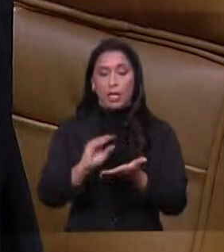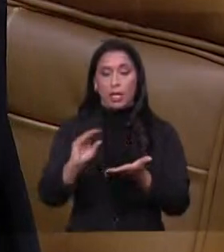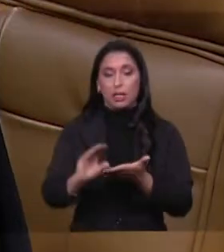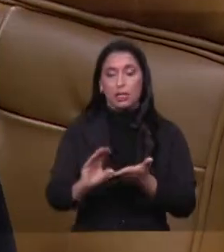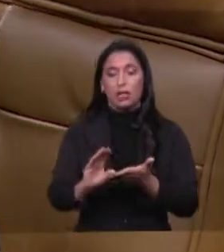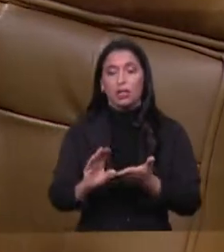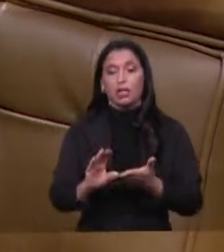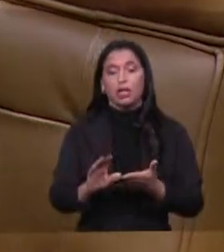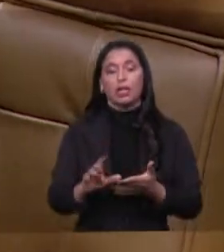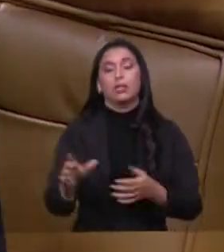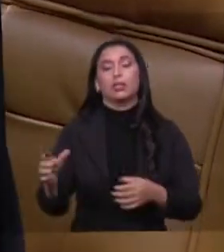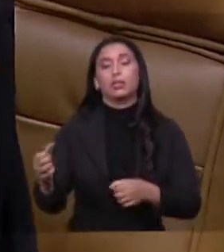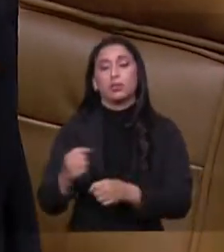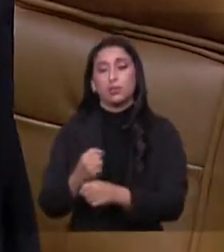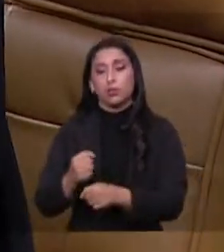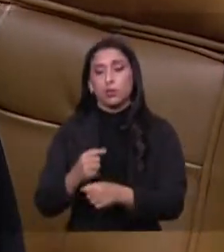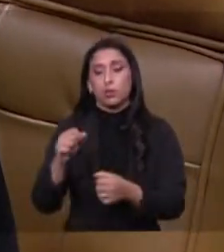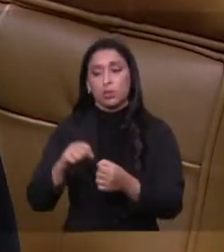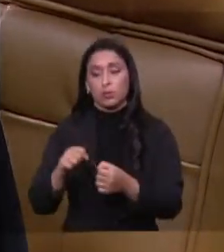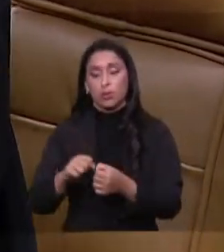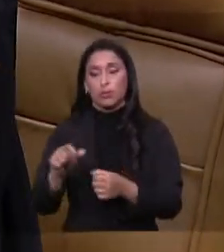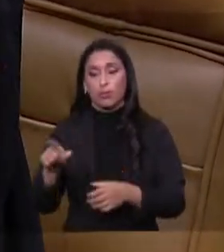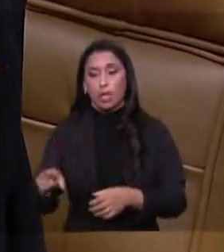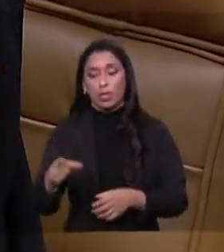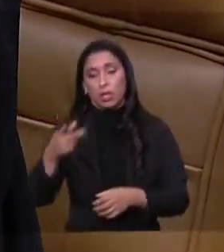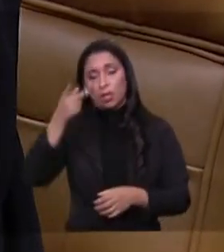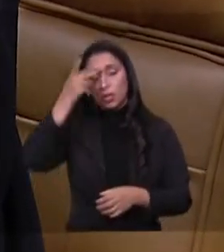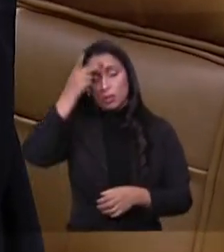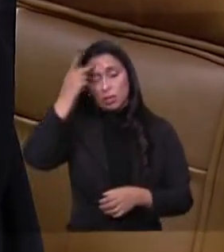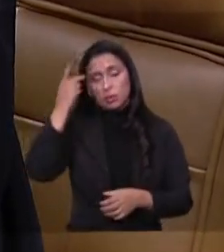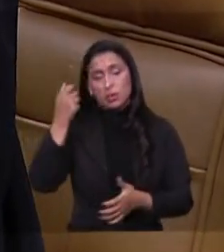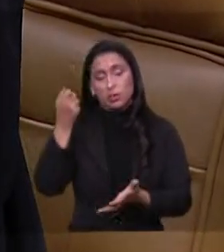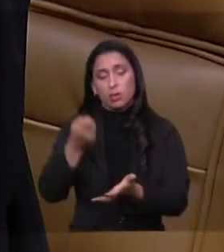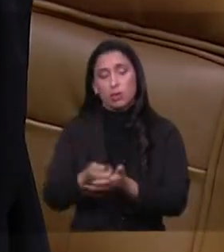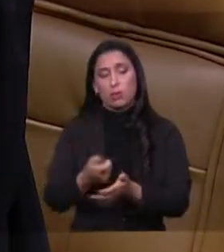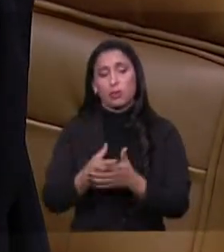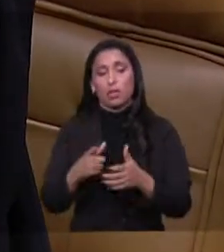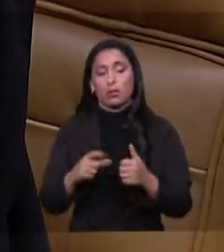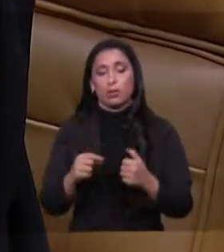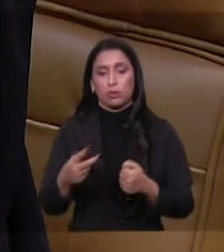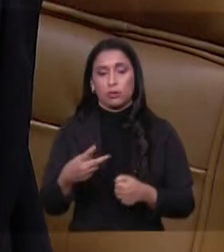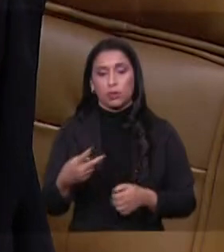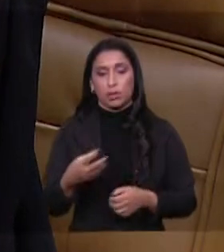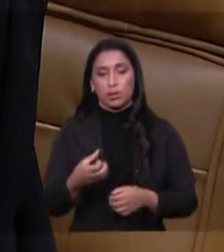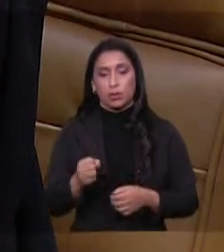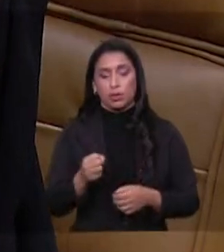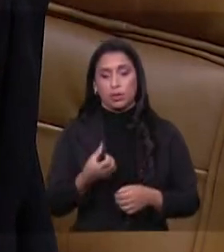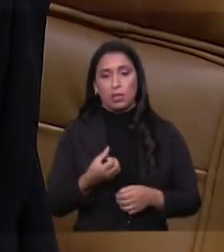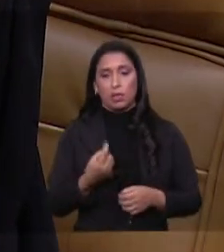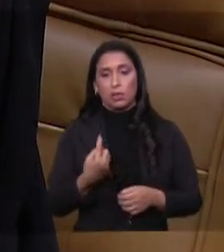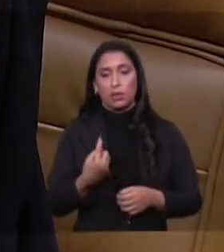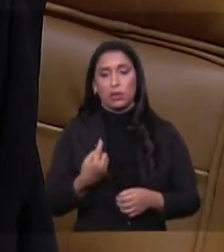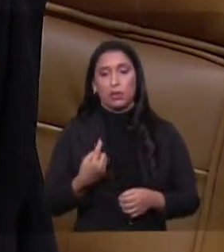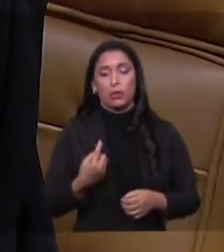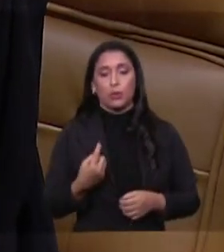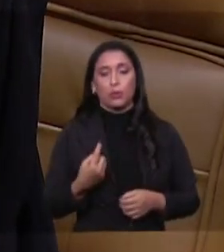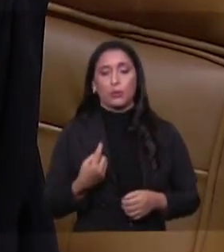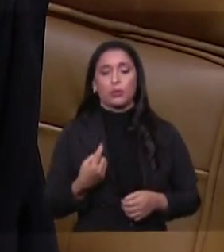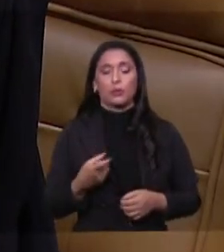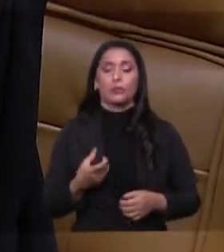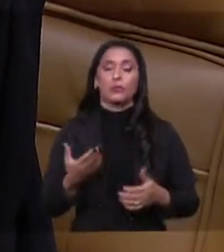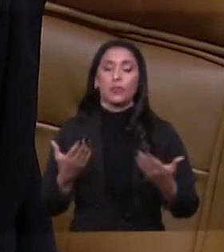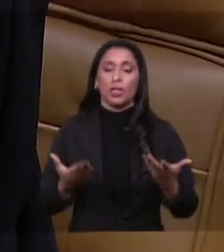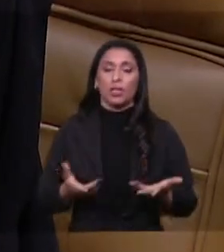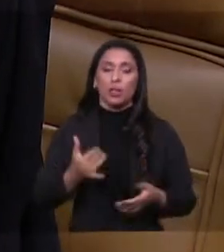benfeitorias derivadas da ocupação de boa-fé, nos termos do artigo 231, parágrafo 6º da Constituição. Contudo,